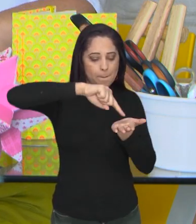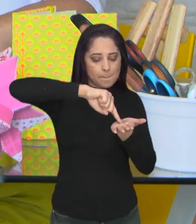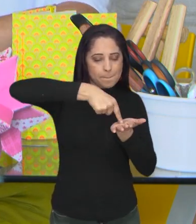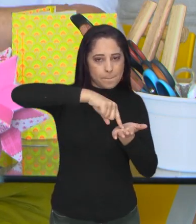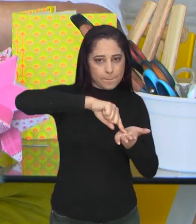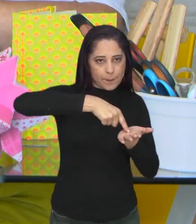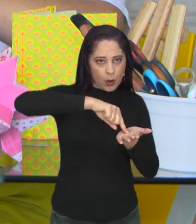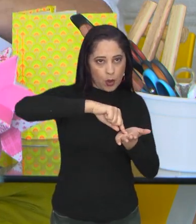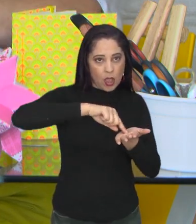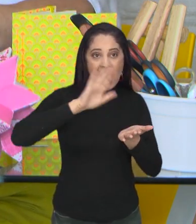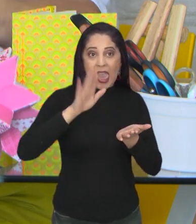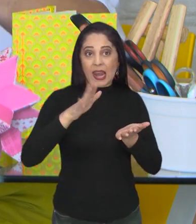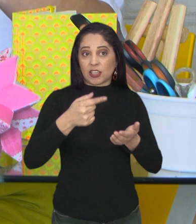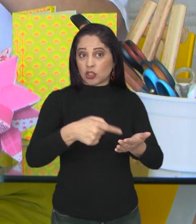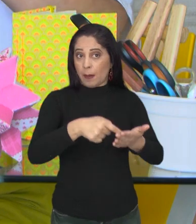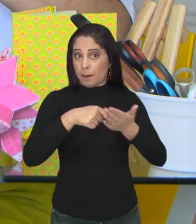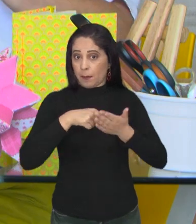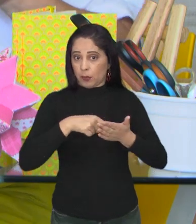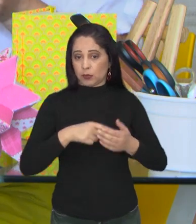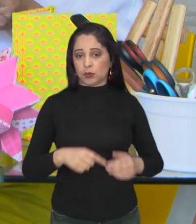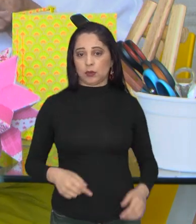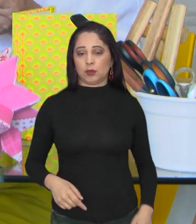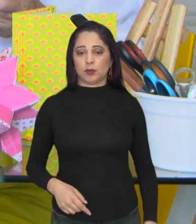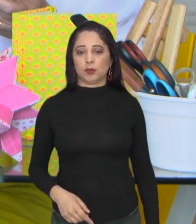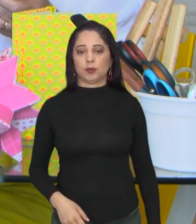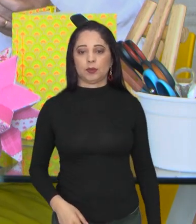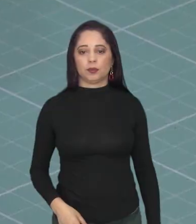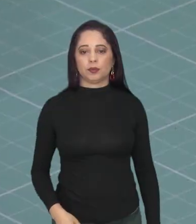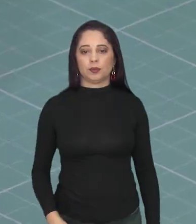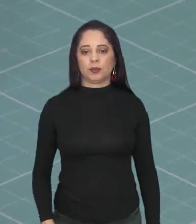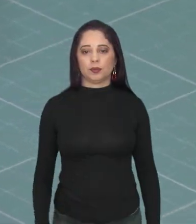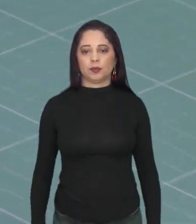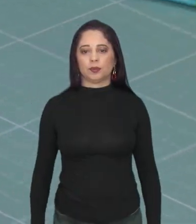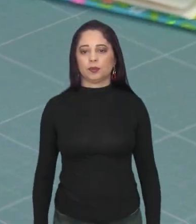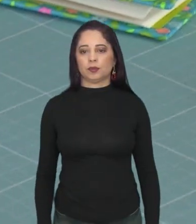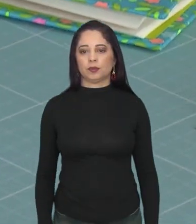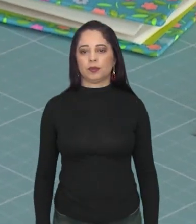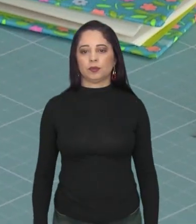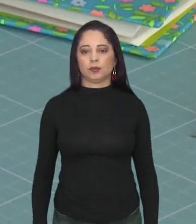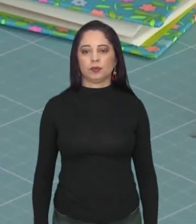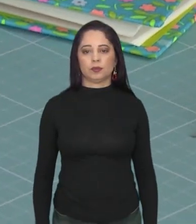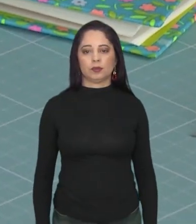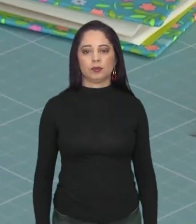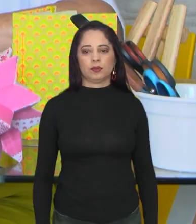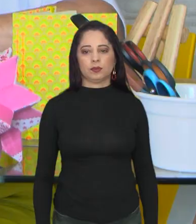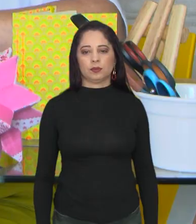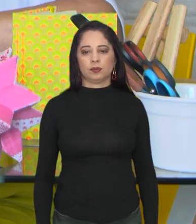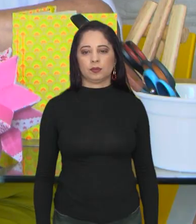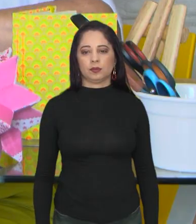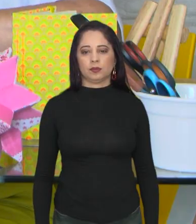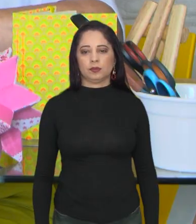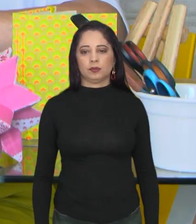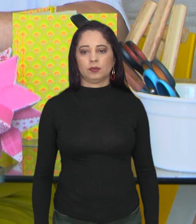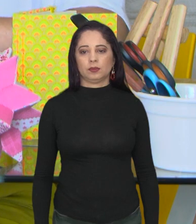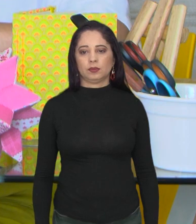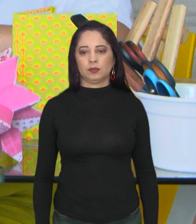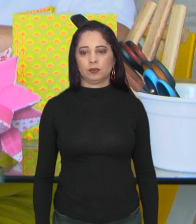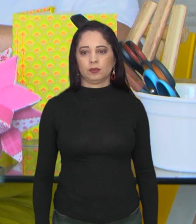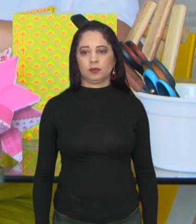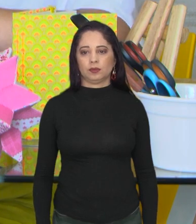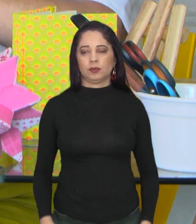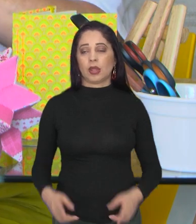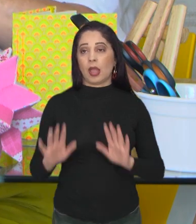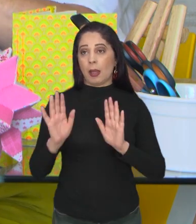o molde que a Ana Júlia Já preparou Então nós vamos começar